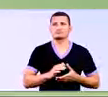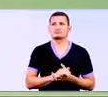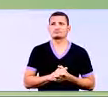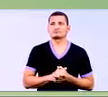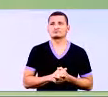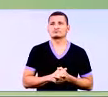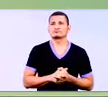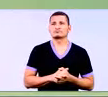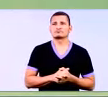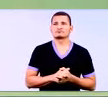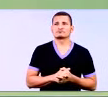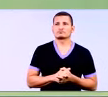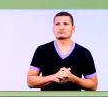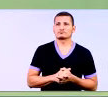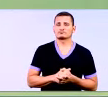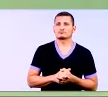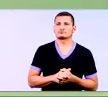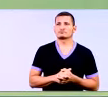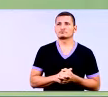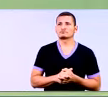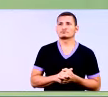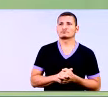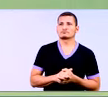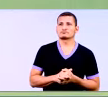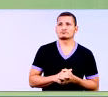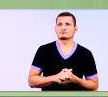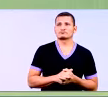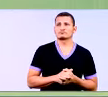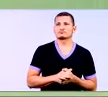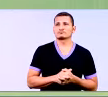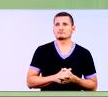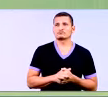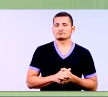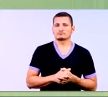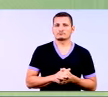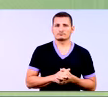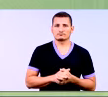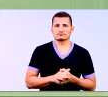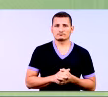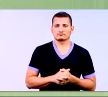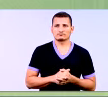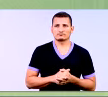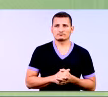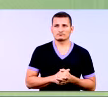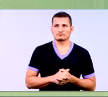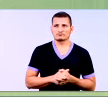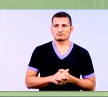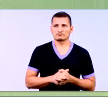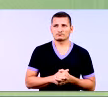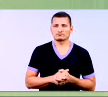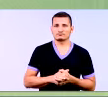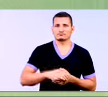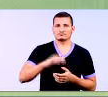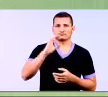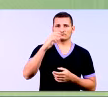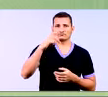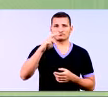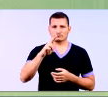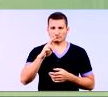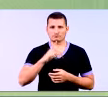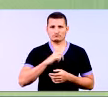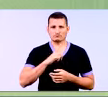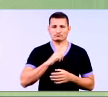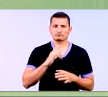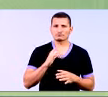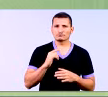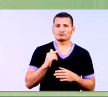funcionando. Que não vai fazer milagre se o processador não estiver trabalhando de uma forma com alto desempenho, não vai adiantar